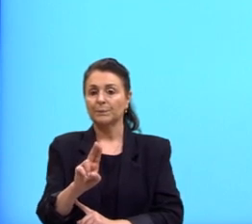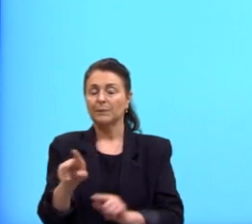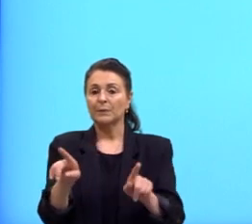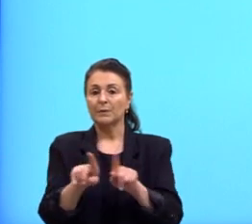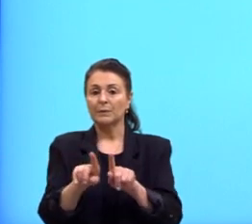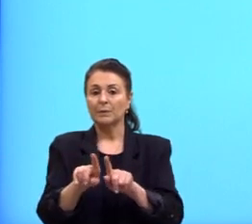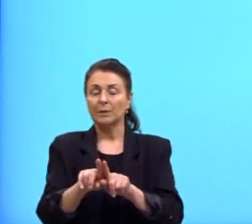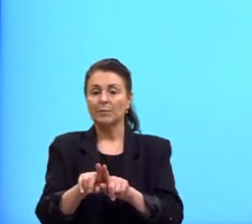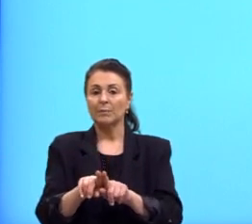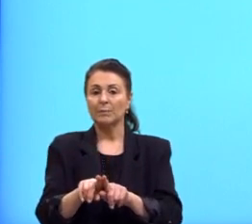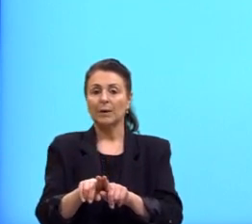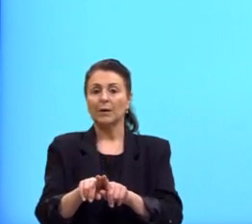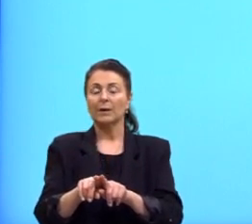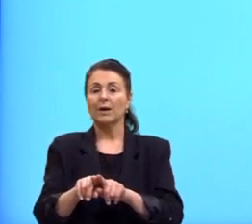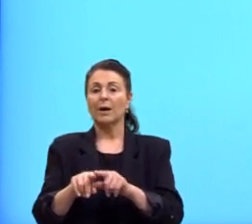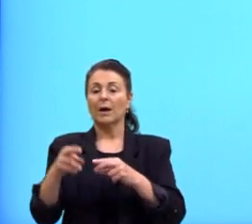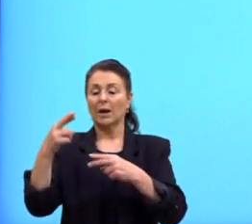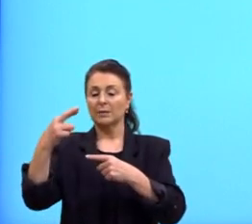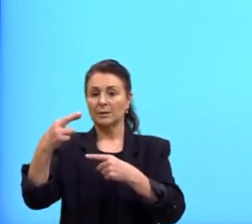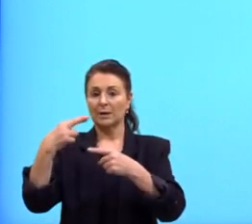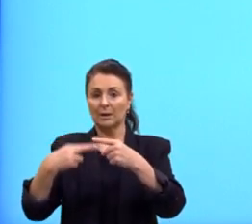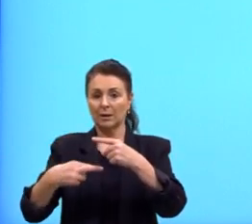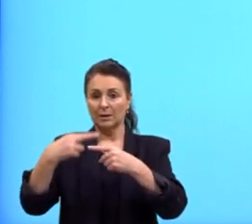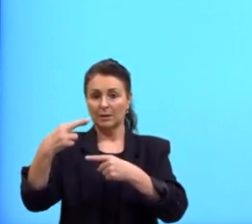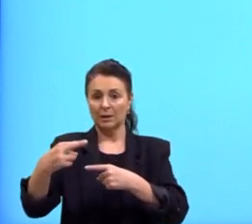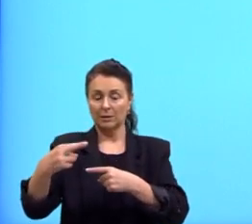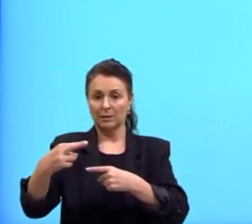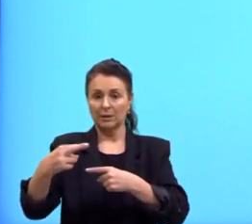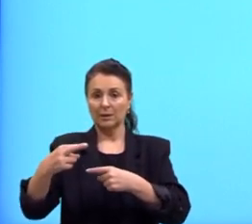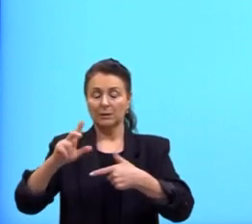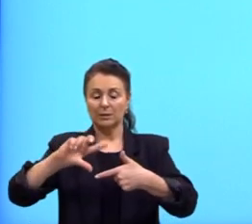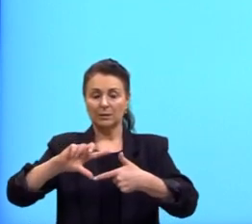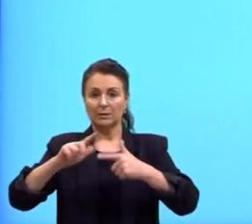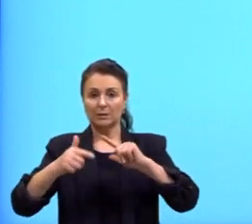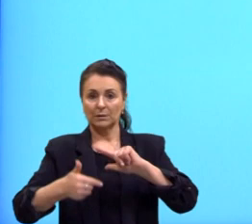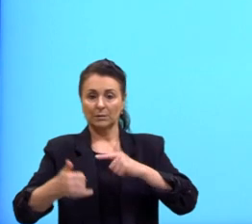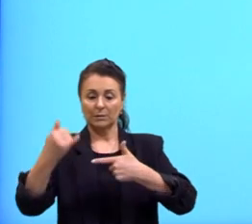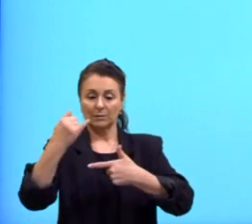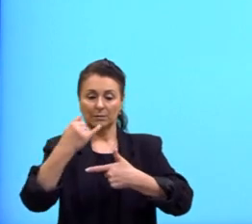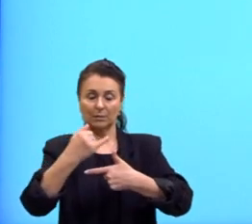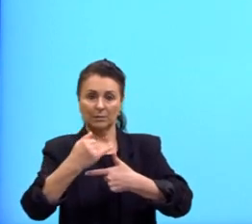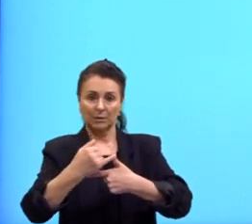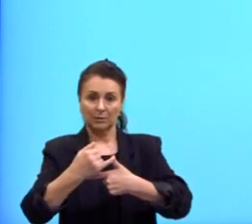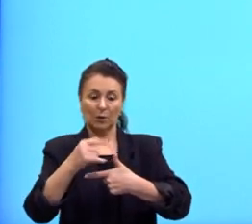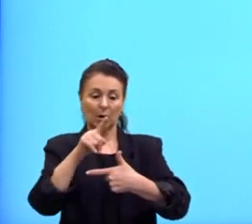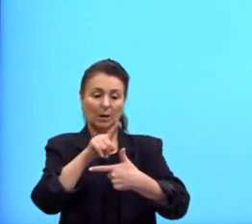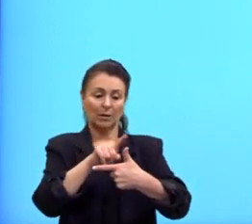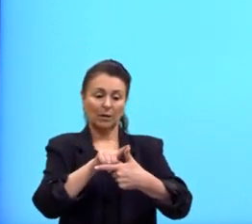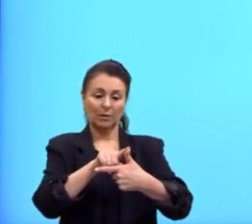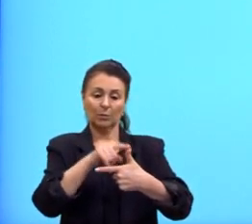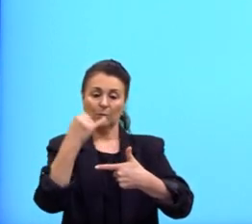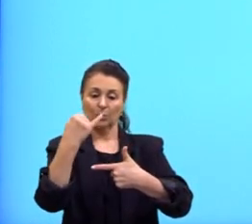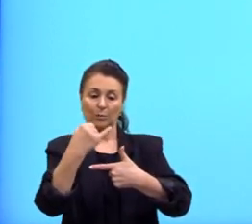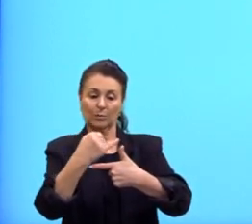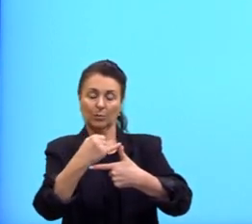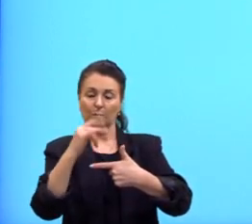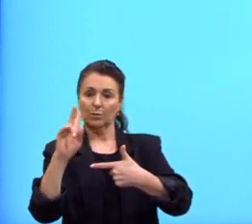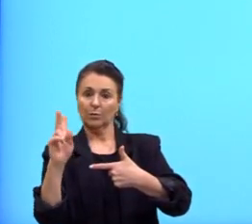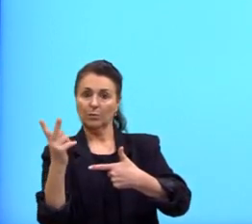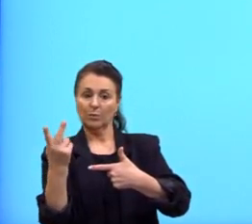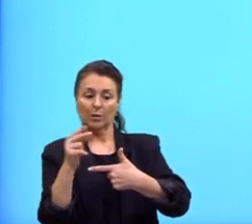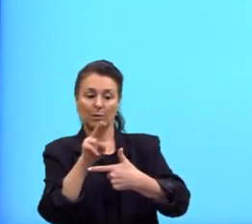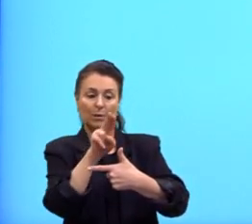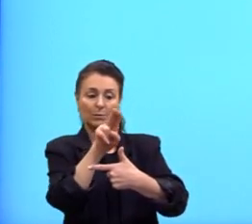vimos das razões trigonométricas cateto oposto hipotenusa nos remete ao Seno do